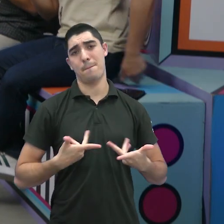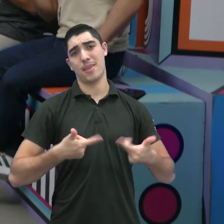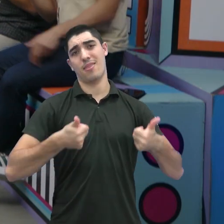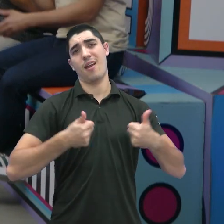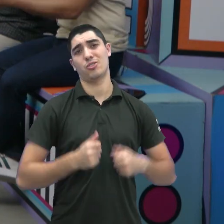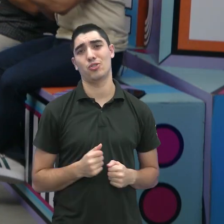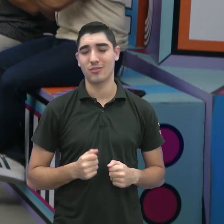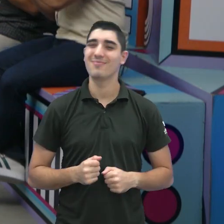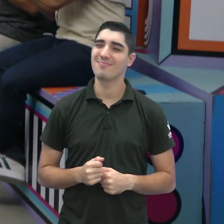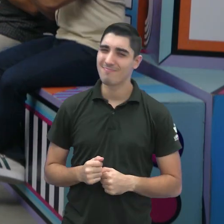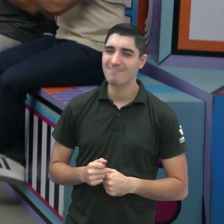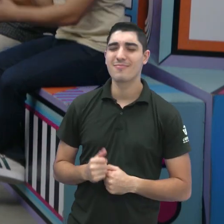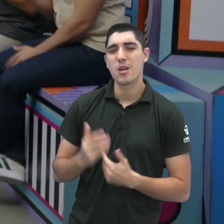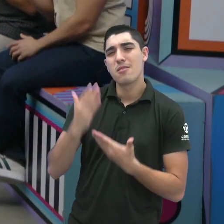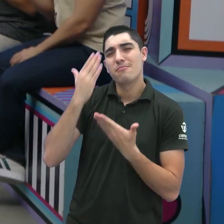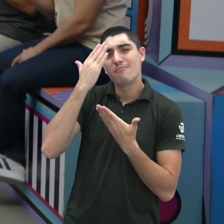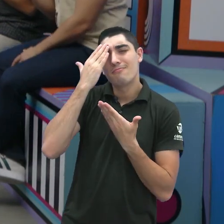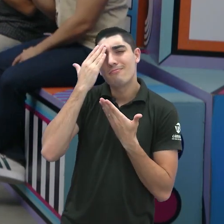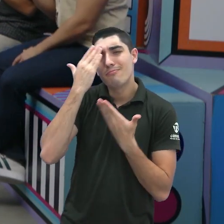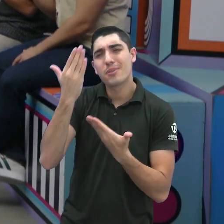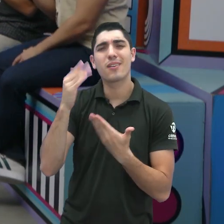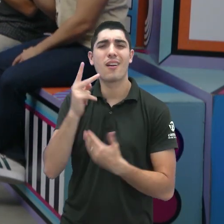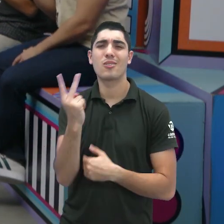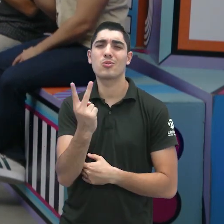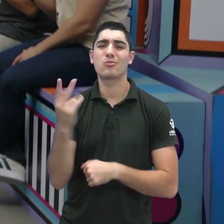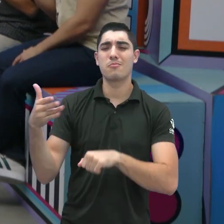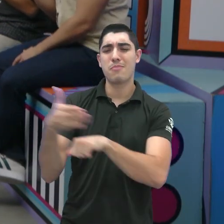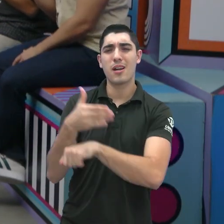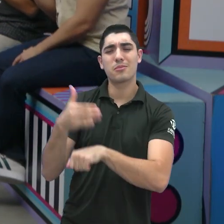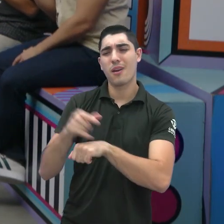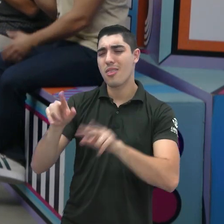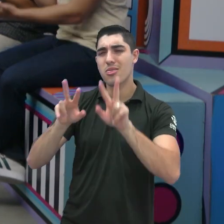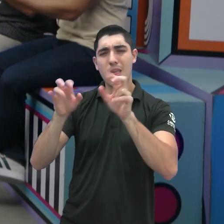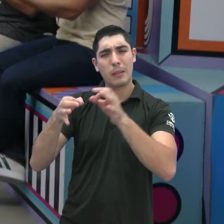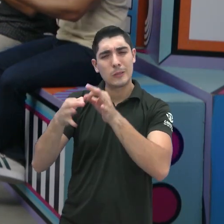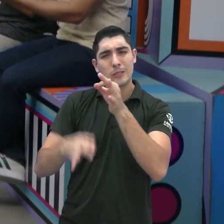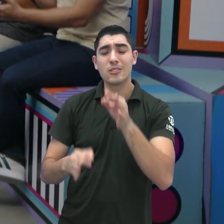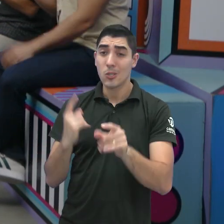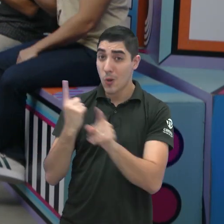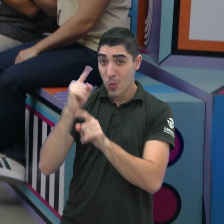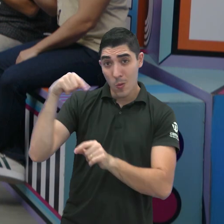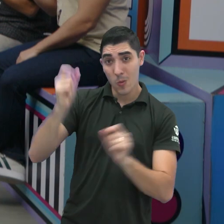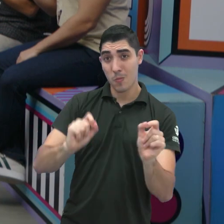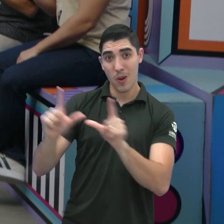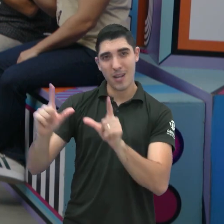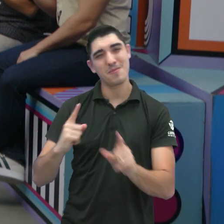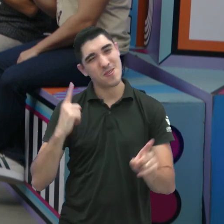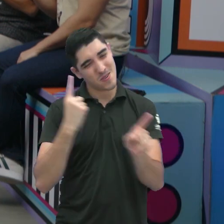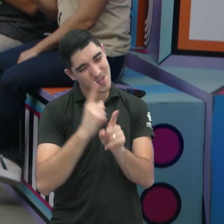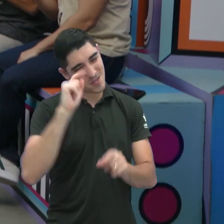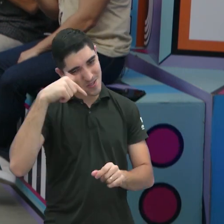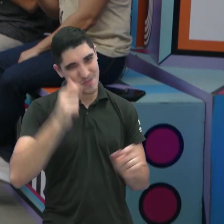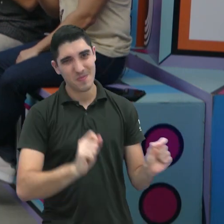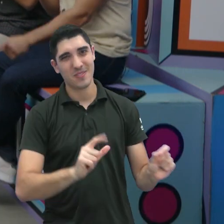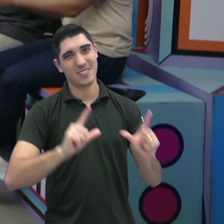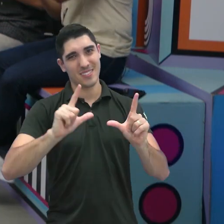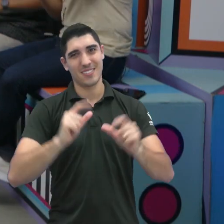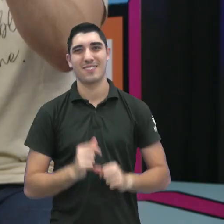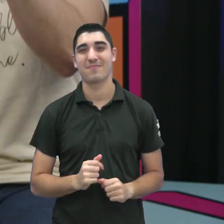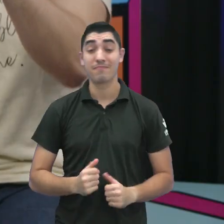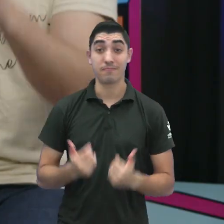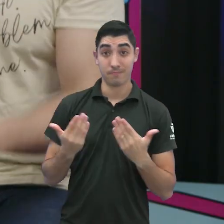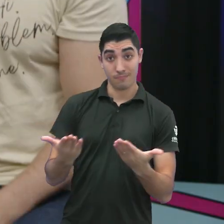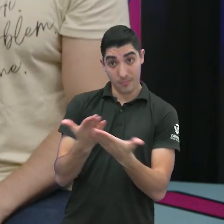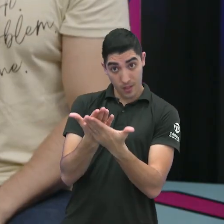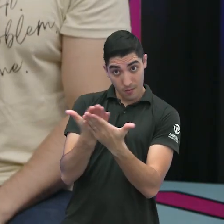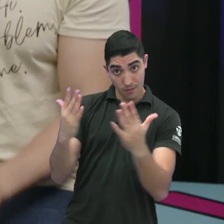rende muito. Quero agradecer Muito. demais vocês aqui pela Obrigado, participação, gente. pelos Obrigada. esclarecimentos. Até a próxima. Até a próxima, né? Até a próxima. E